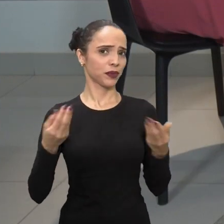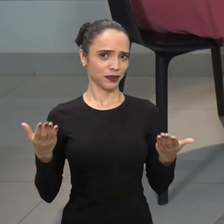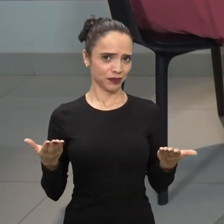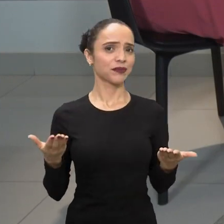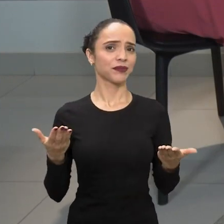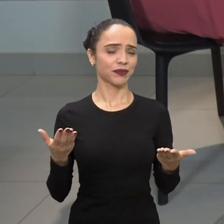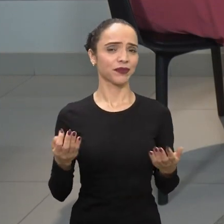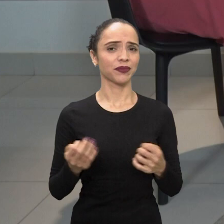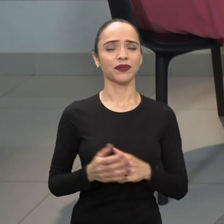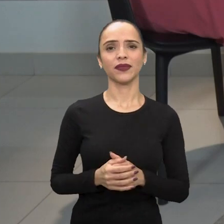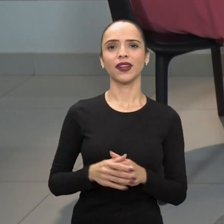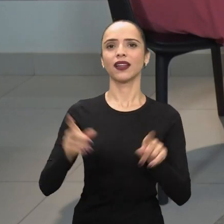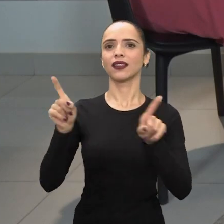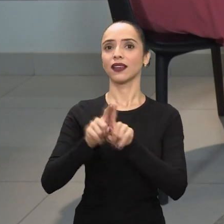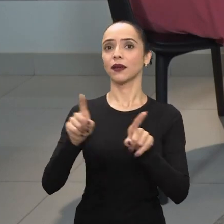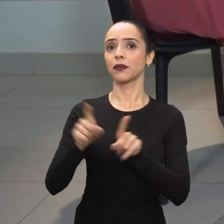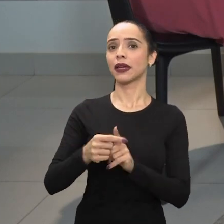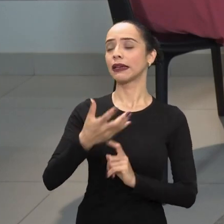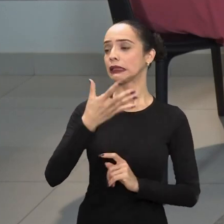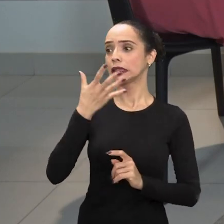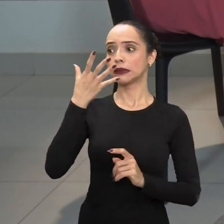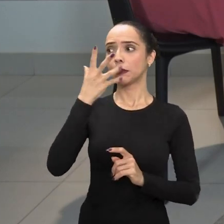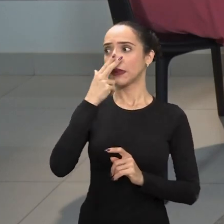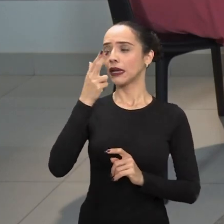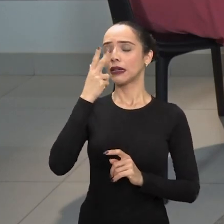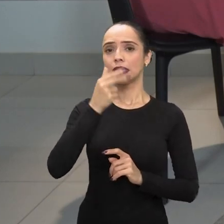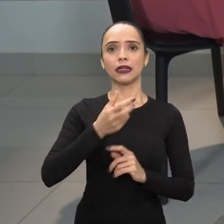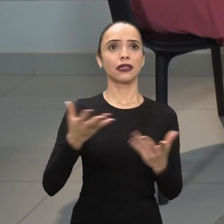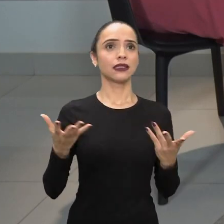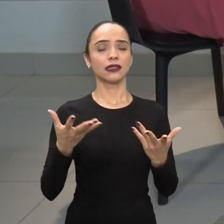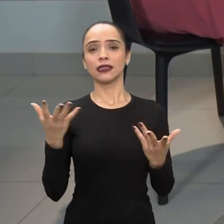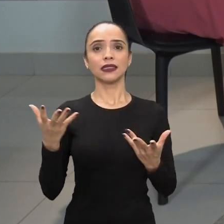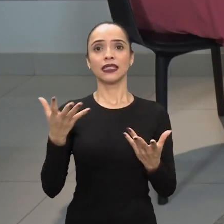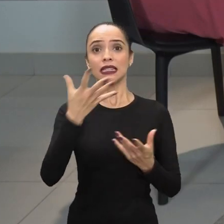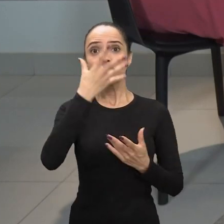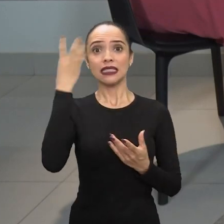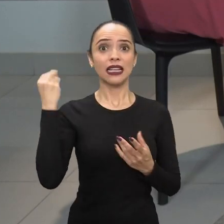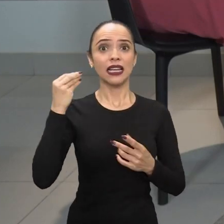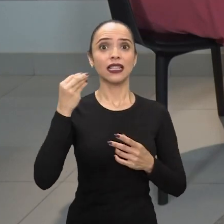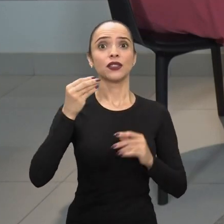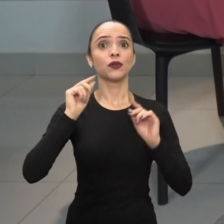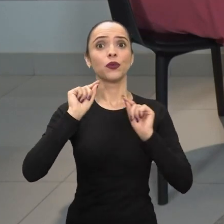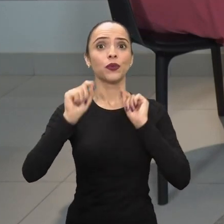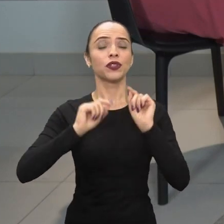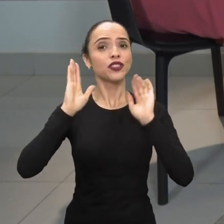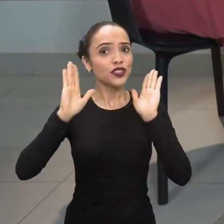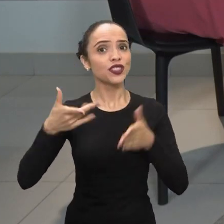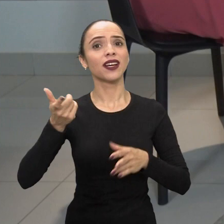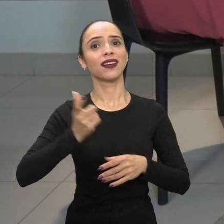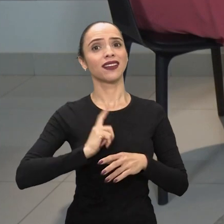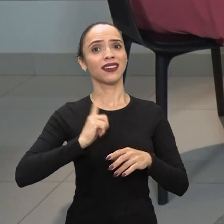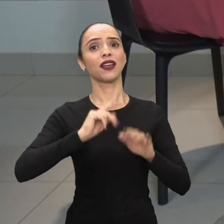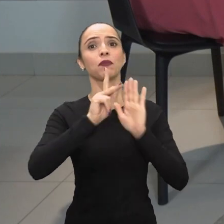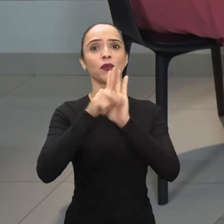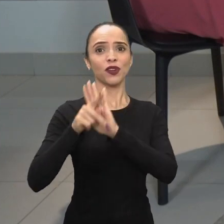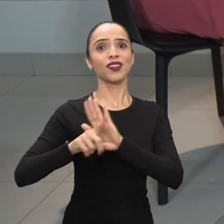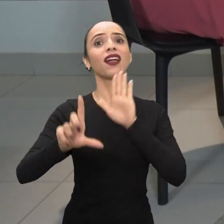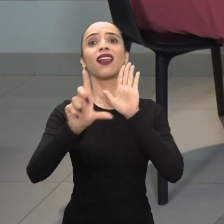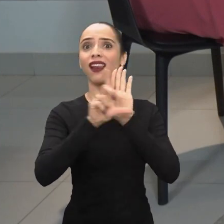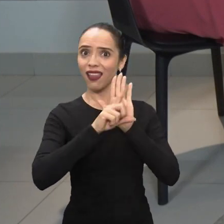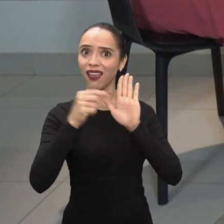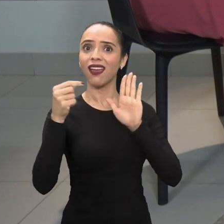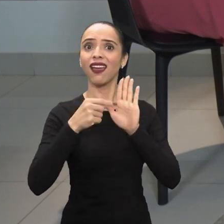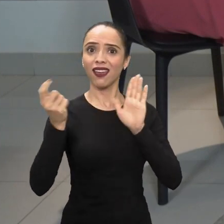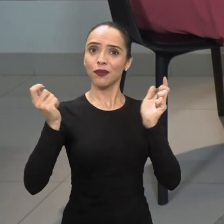lado se esquece né do fortalecimento do que já tem em vários projetos de lei das